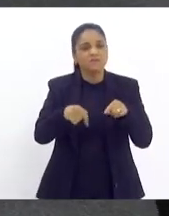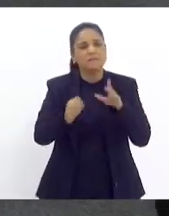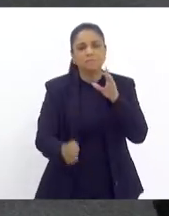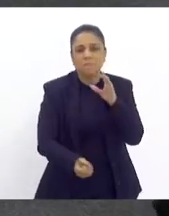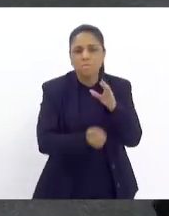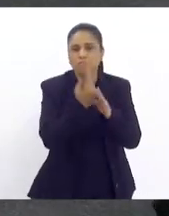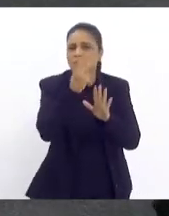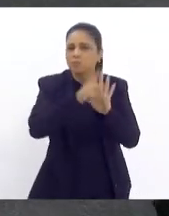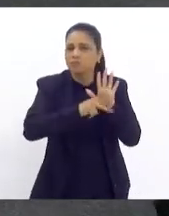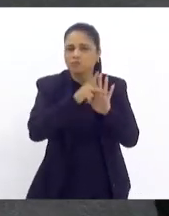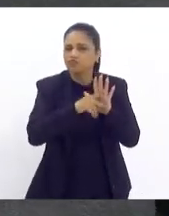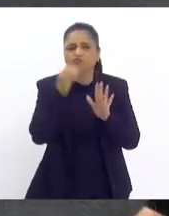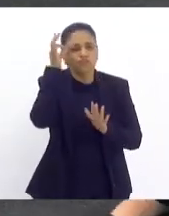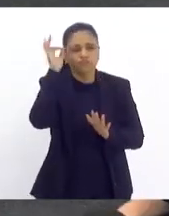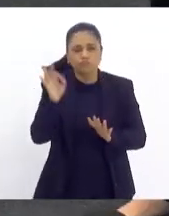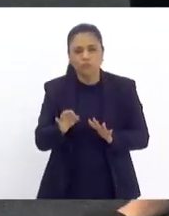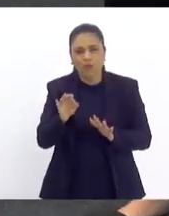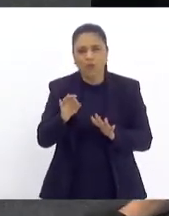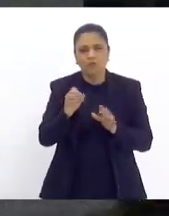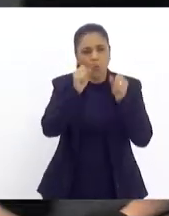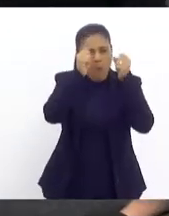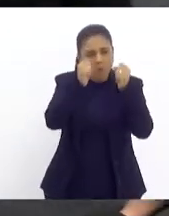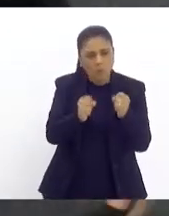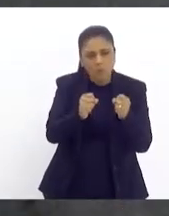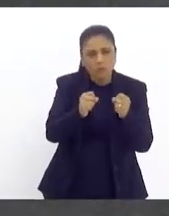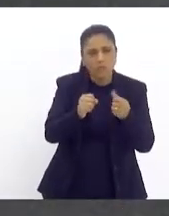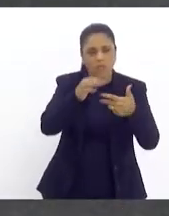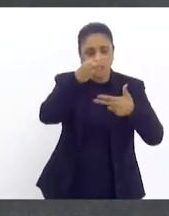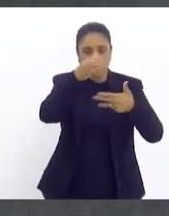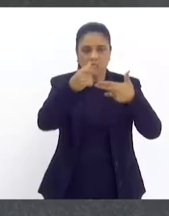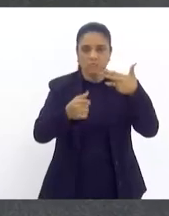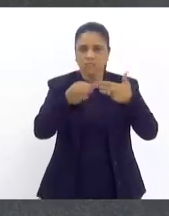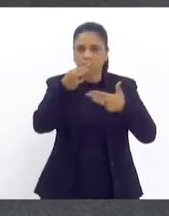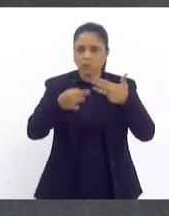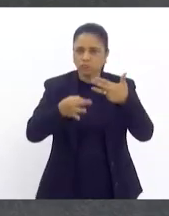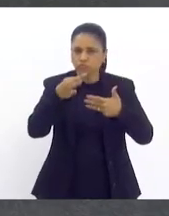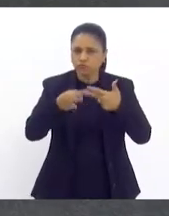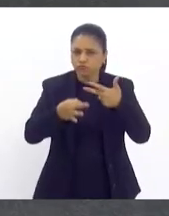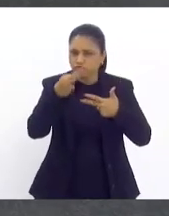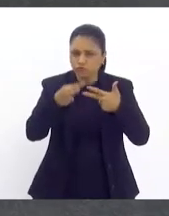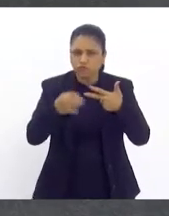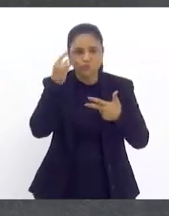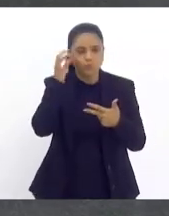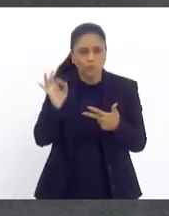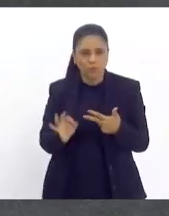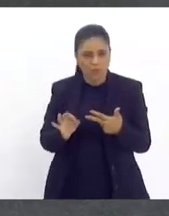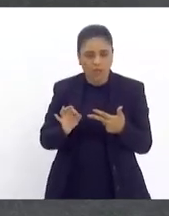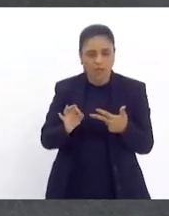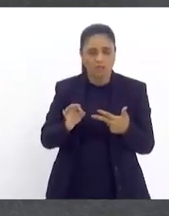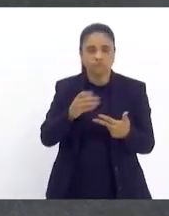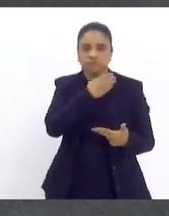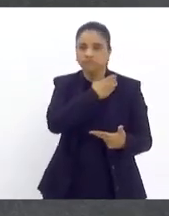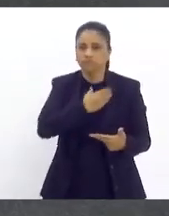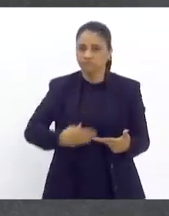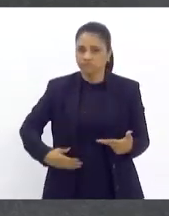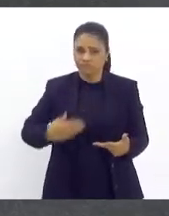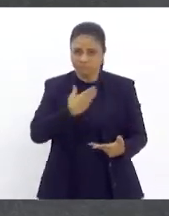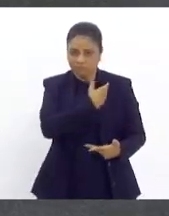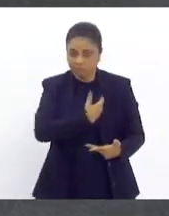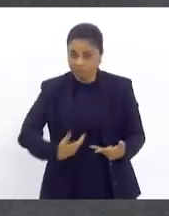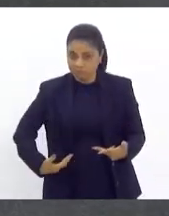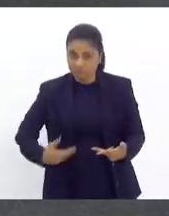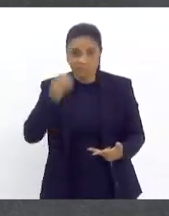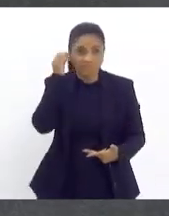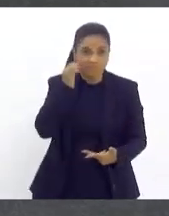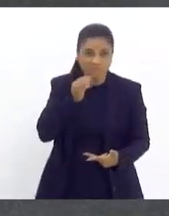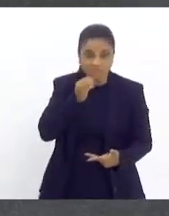pelo poder executivo O Poder Executivo na atual gestão do governador Cláudio Castro É nos deu uma sinalização